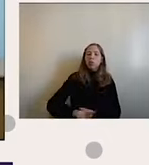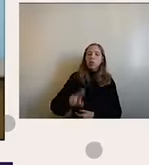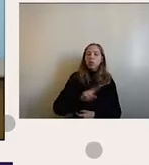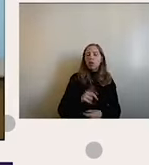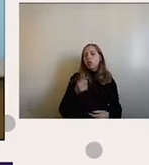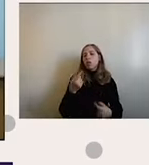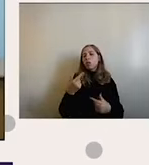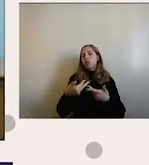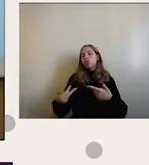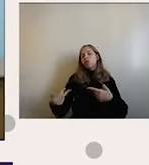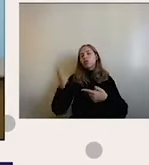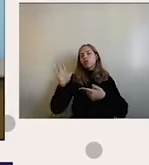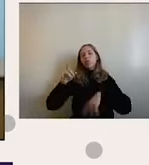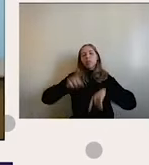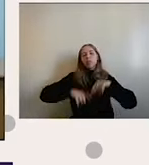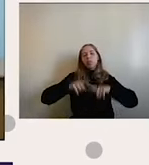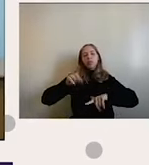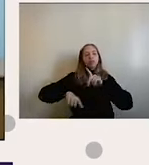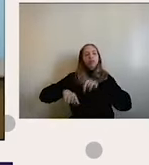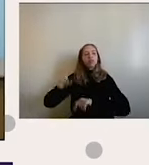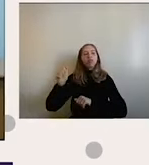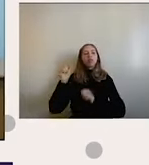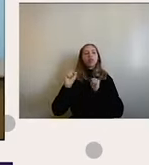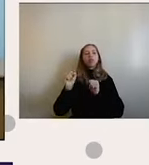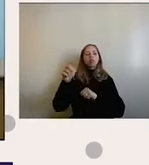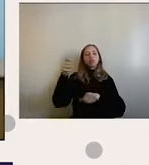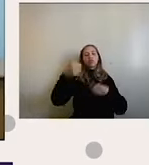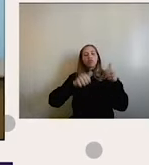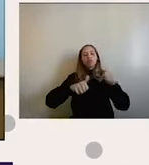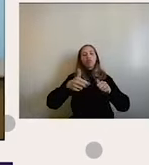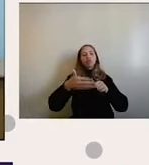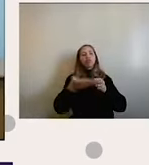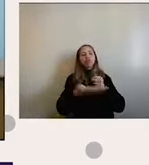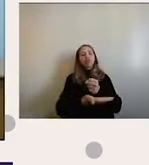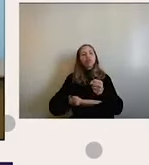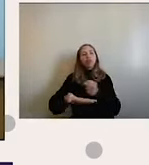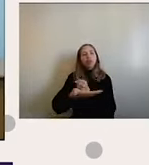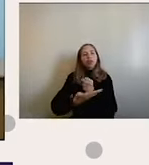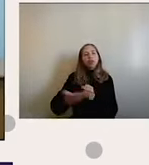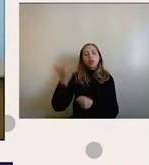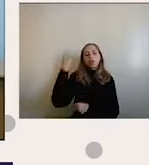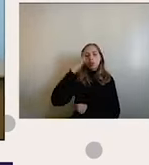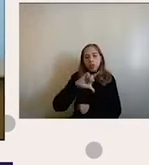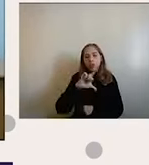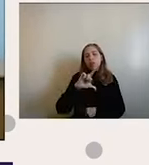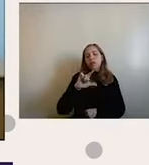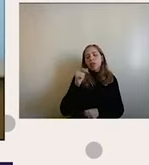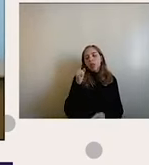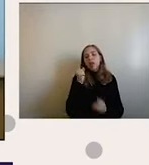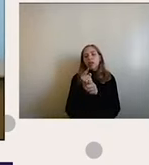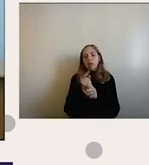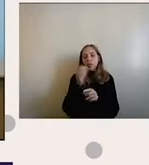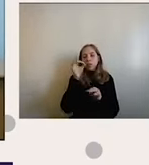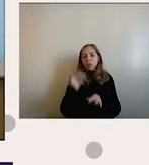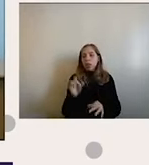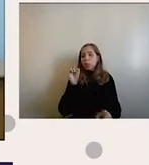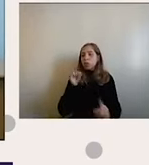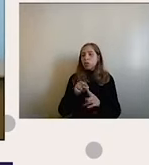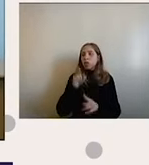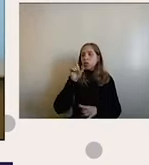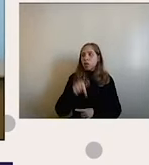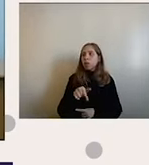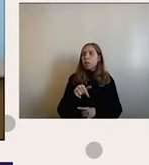considera necessário para a análise daquele caso e que ele acerte, né? O objetivo é esse. A criação das ferramentas